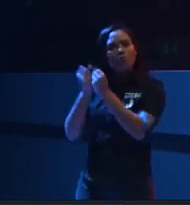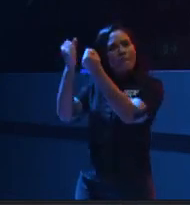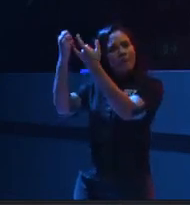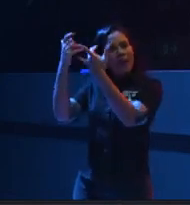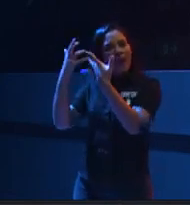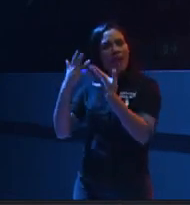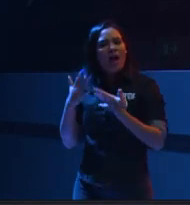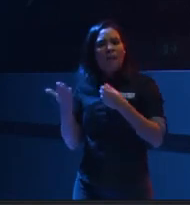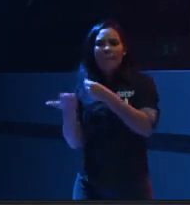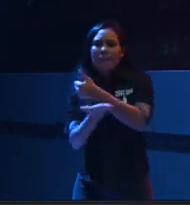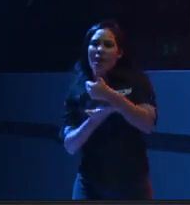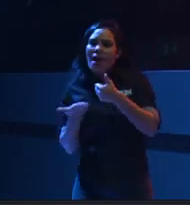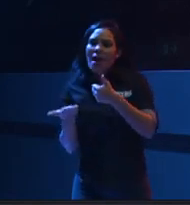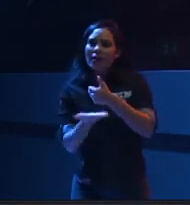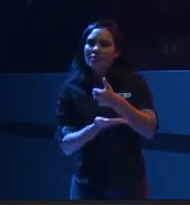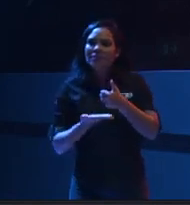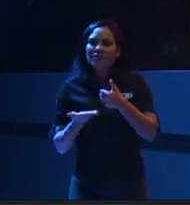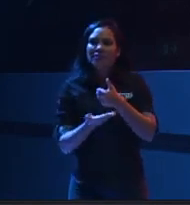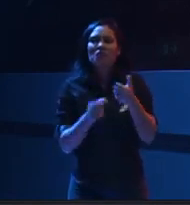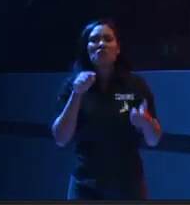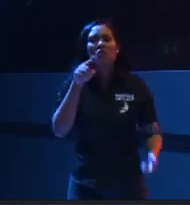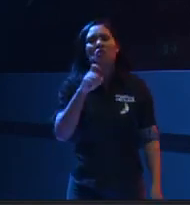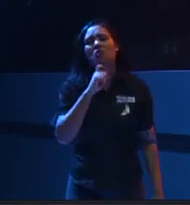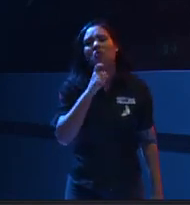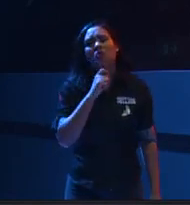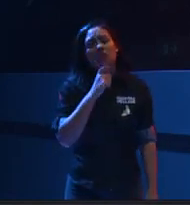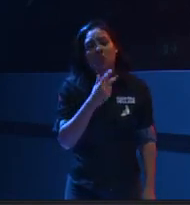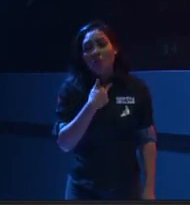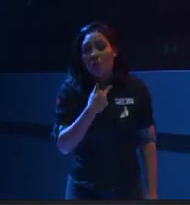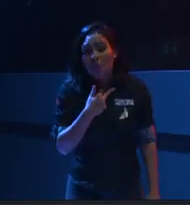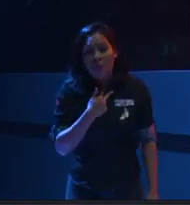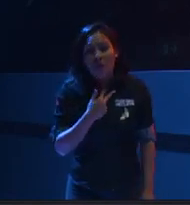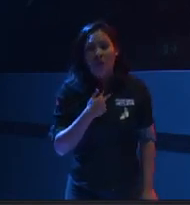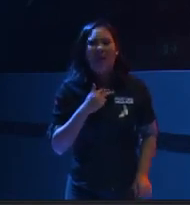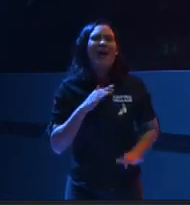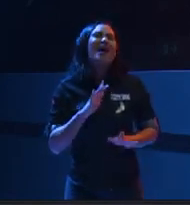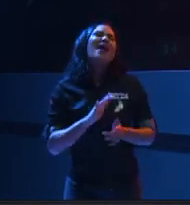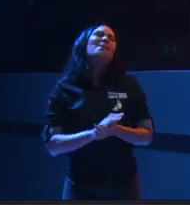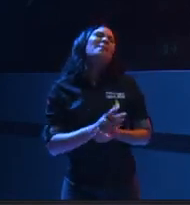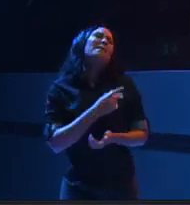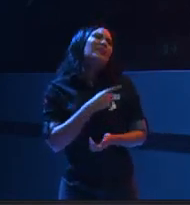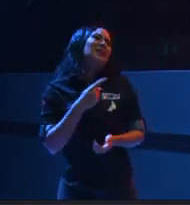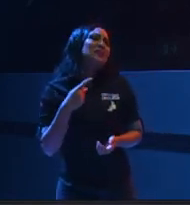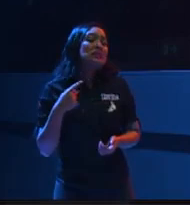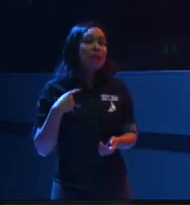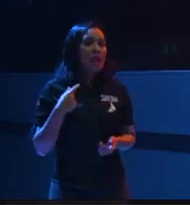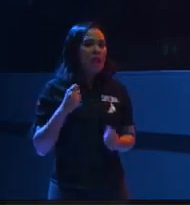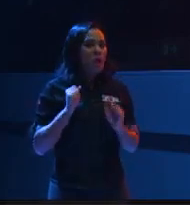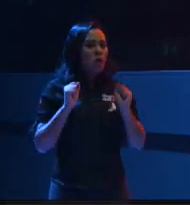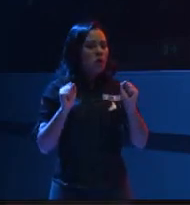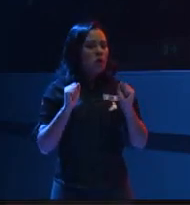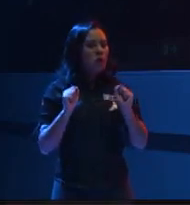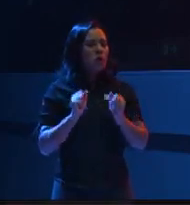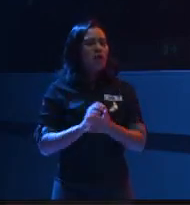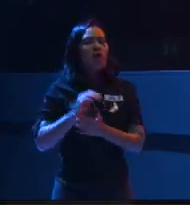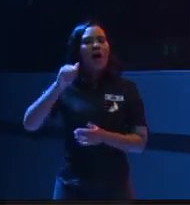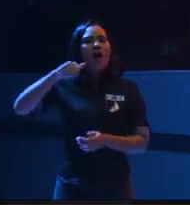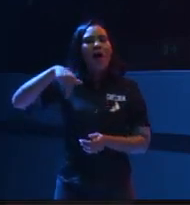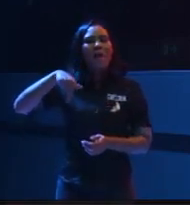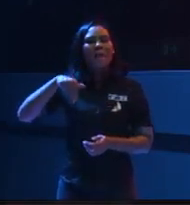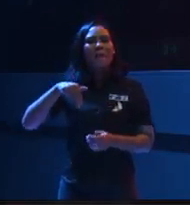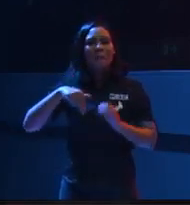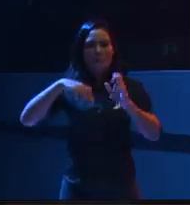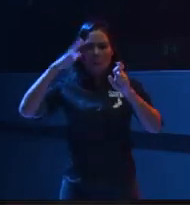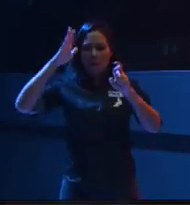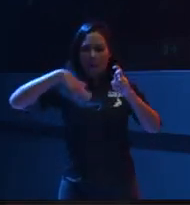pode duvidar e agora avô vou fazer uma figa avô vou pegar o pé de coelho a vou pegar o copo d'água